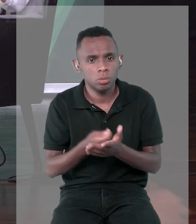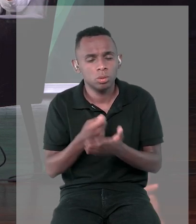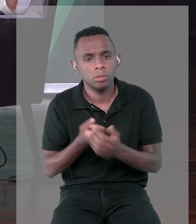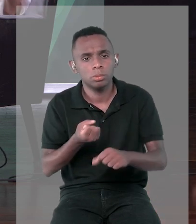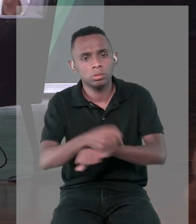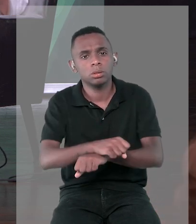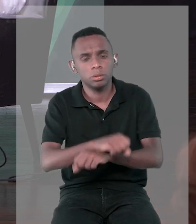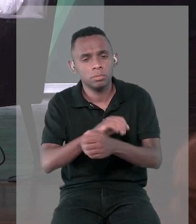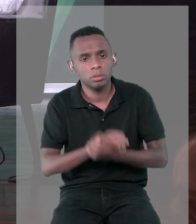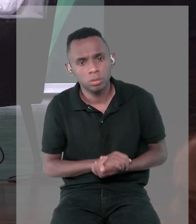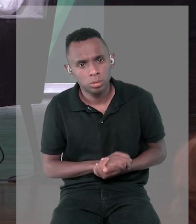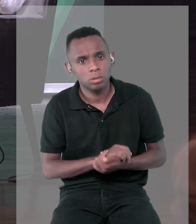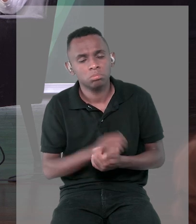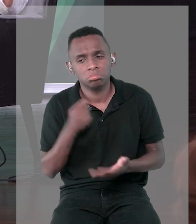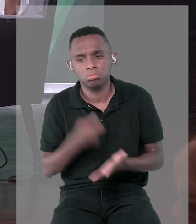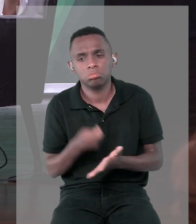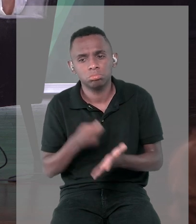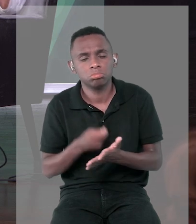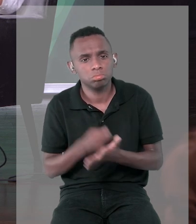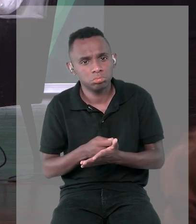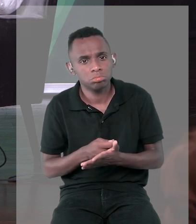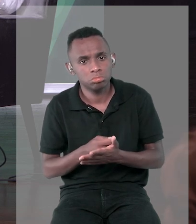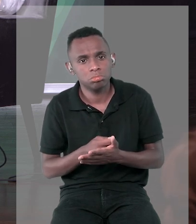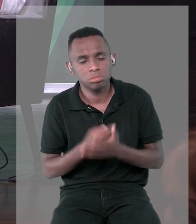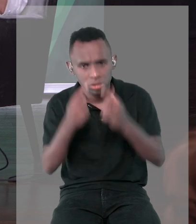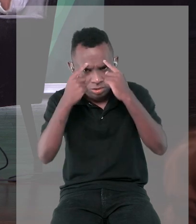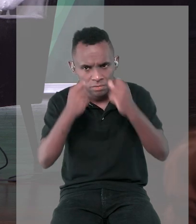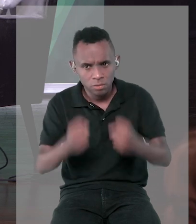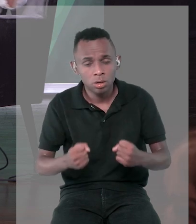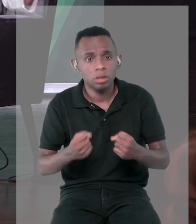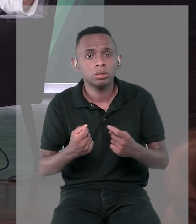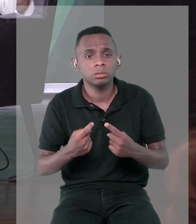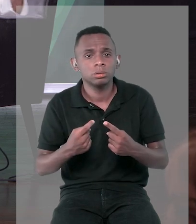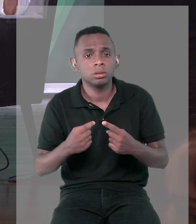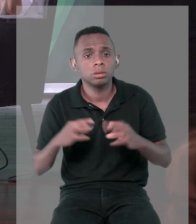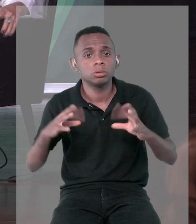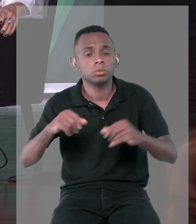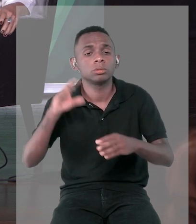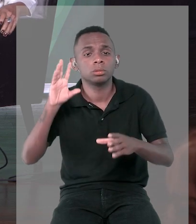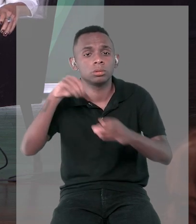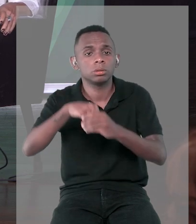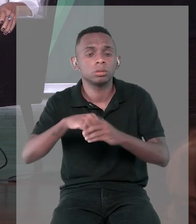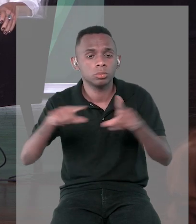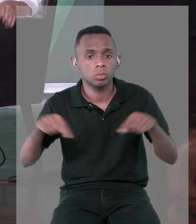sabe, escravocrata, autoritária, violenta. Aquilo tudo vai acontecendo ali dentro do quarto. E tem